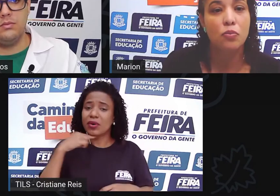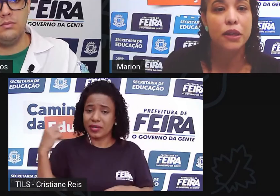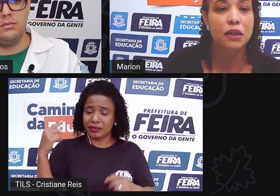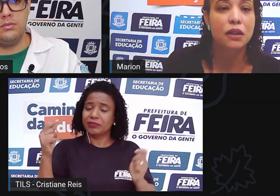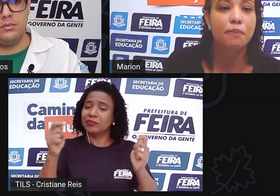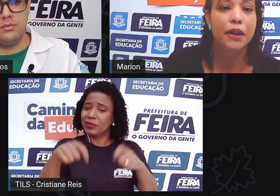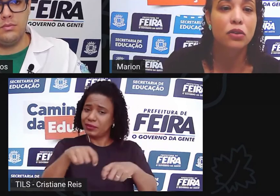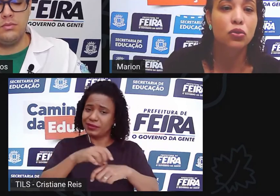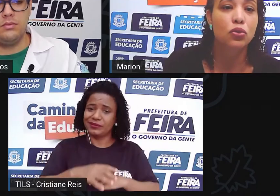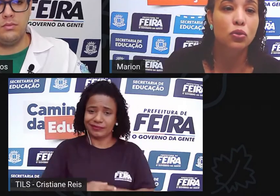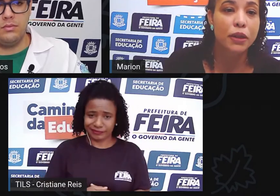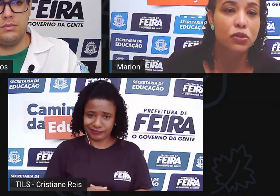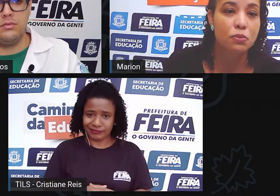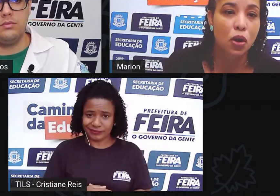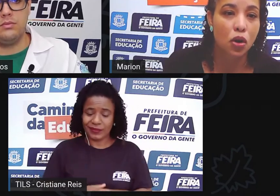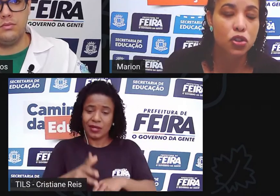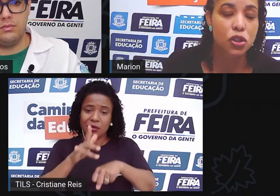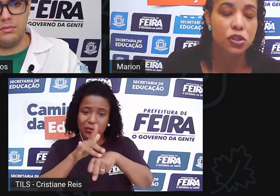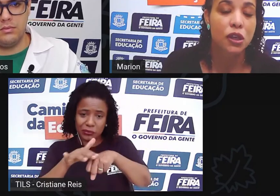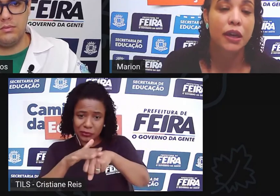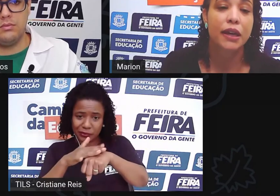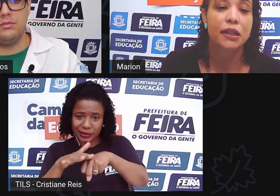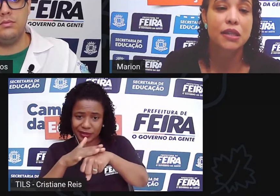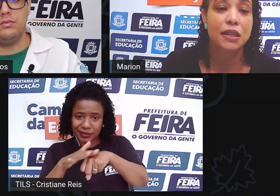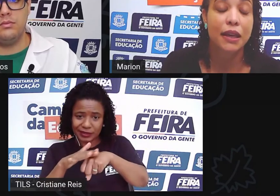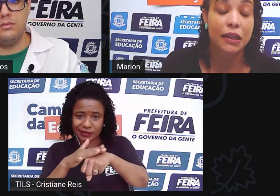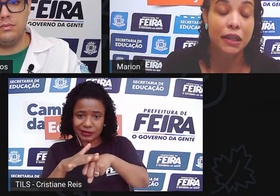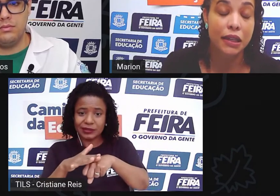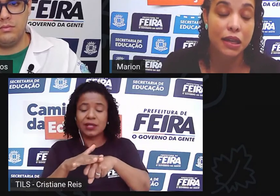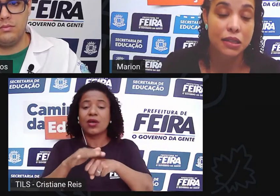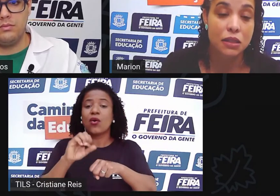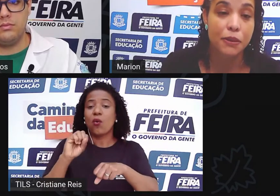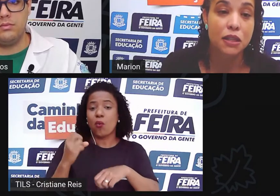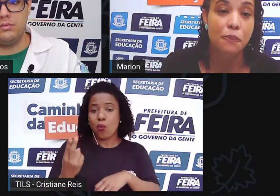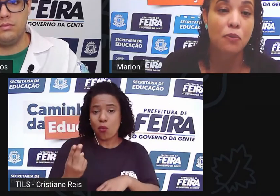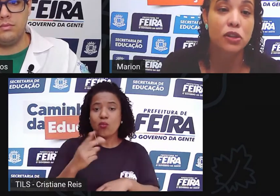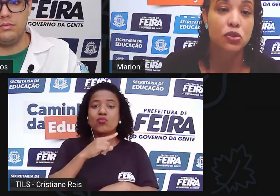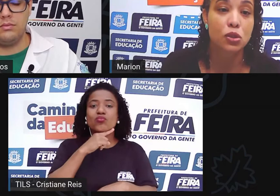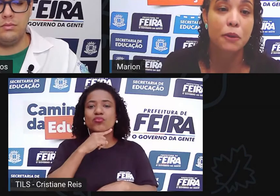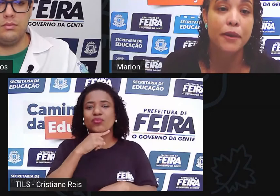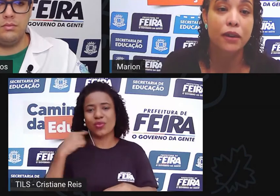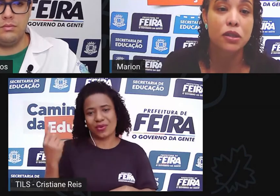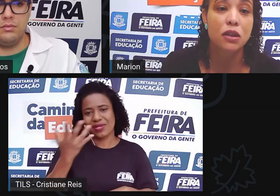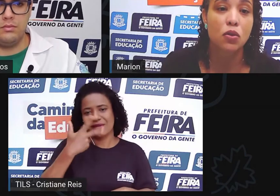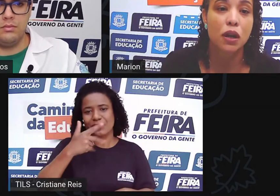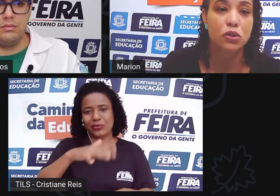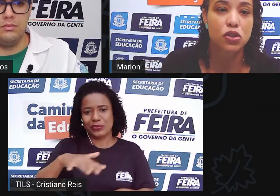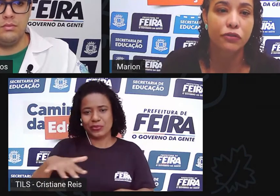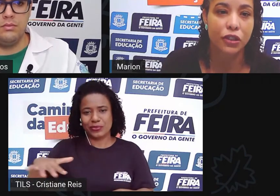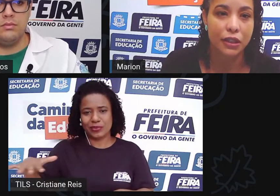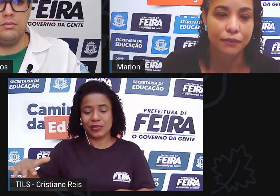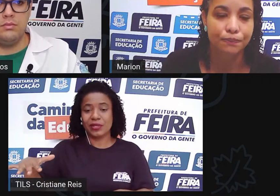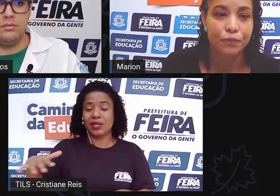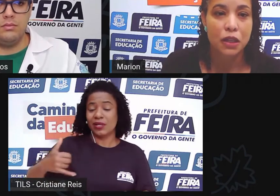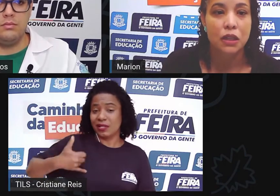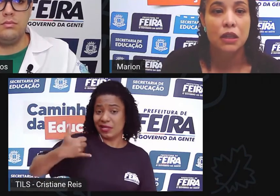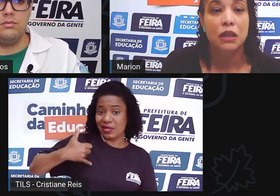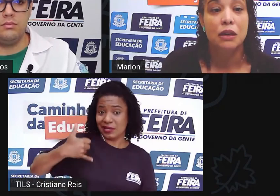e aumenta também o número de mortes entre crianças, principalmente nos primeiros 5 anos de